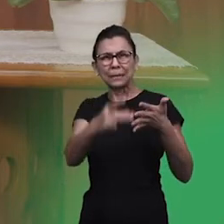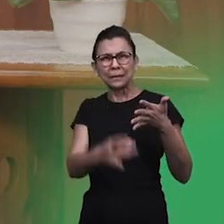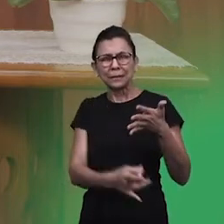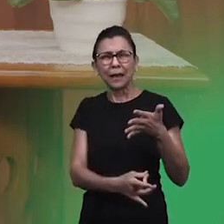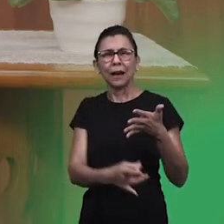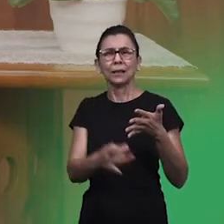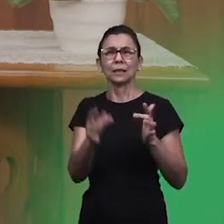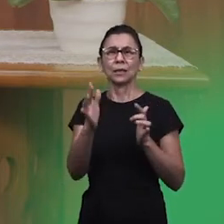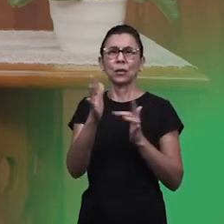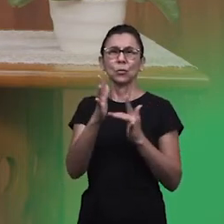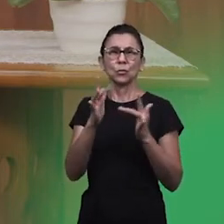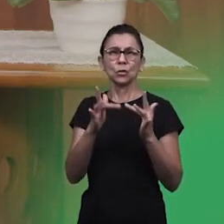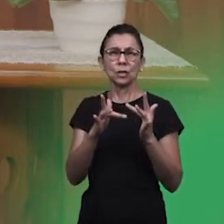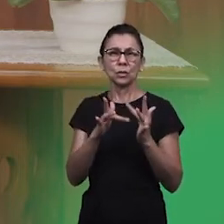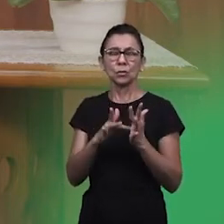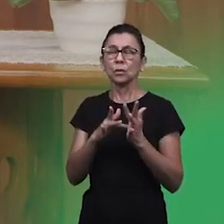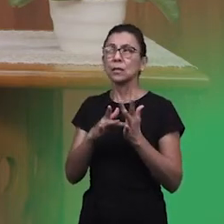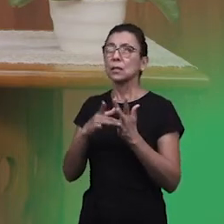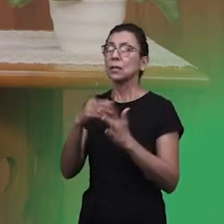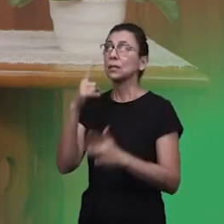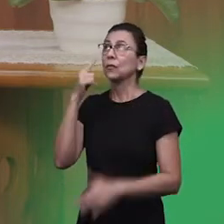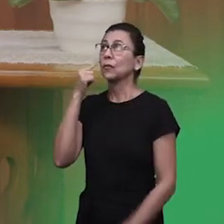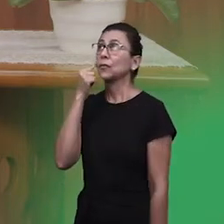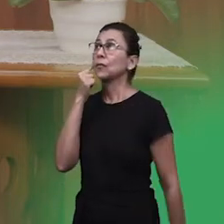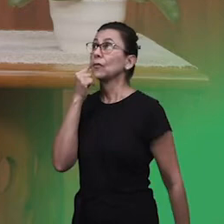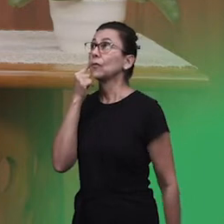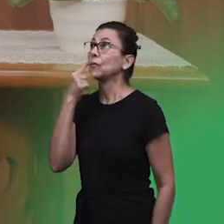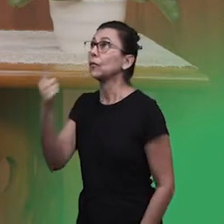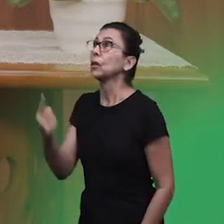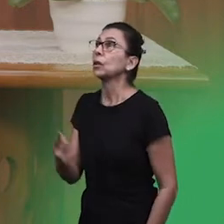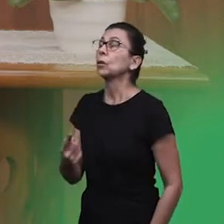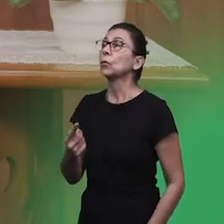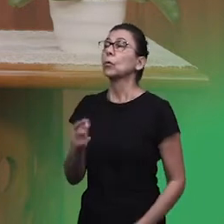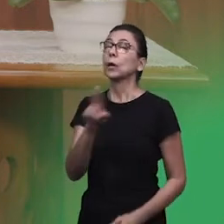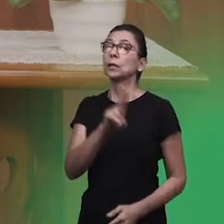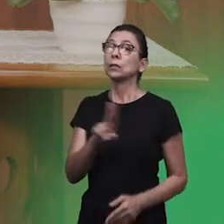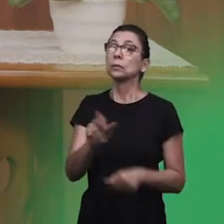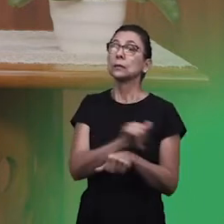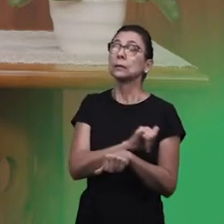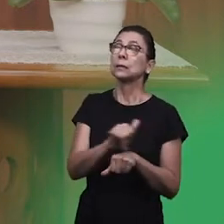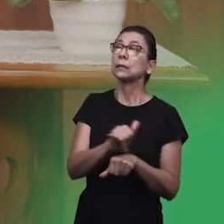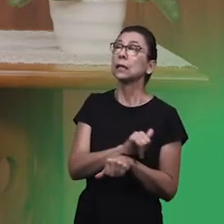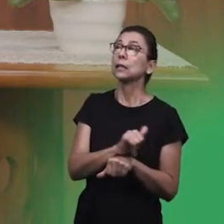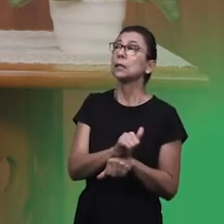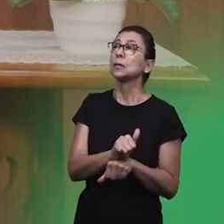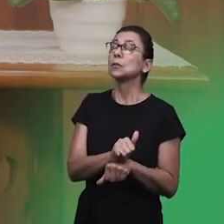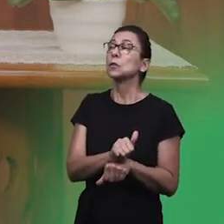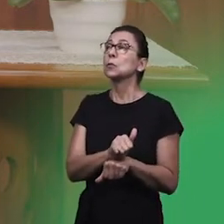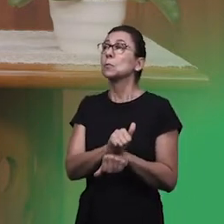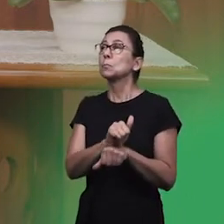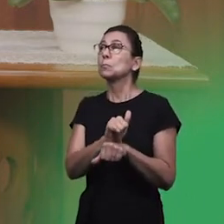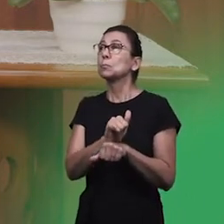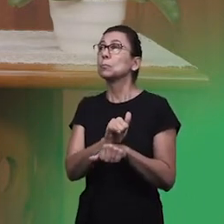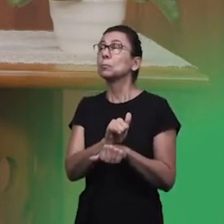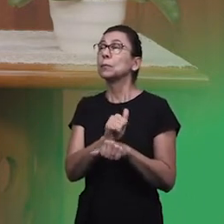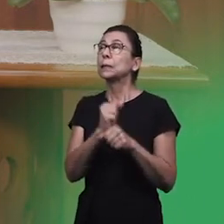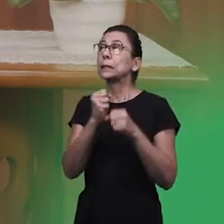recursos conhecidos para tentar explicar a grandiosidade e a majestade daquele Jesus que estava diante